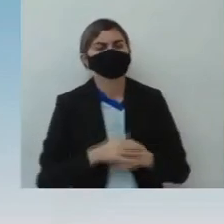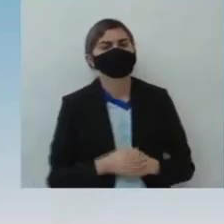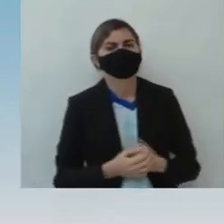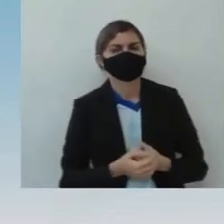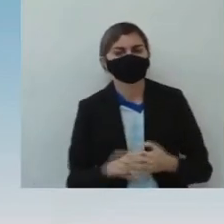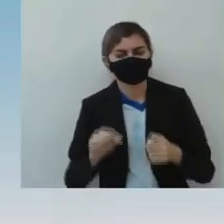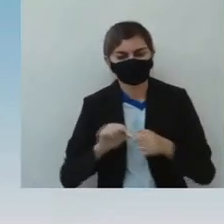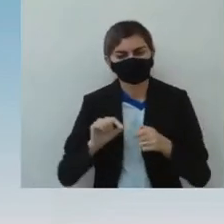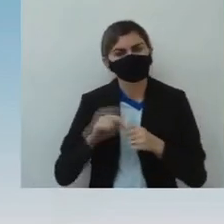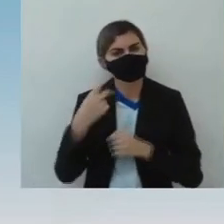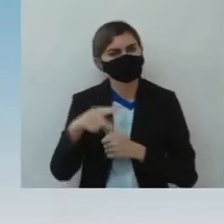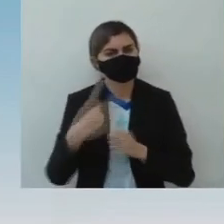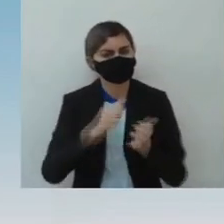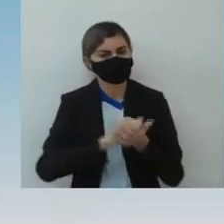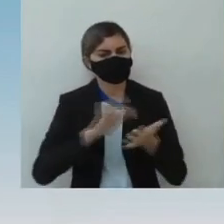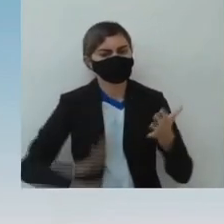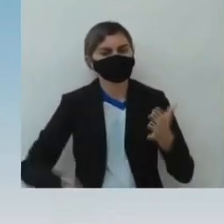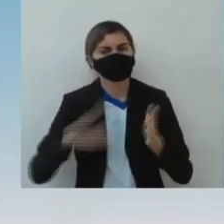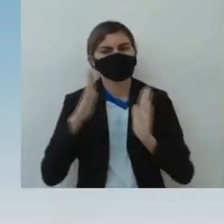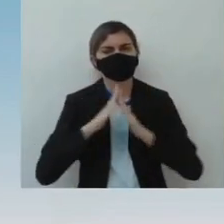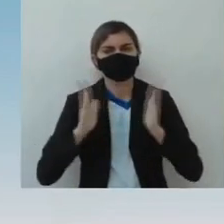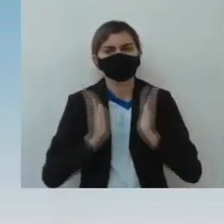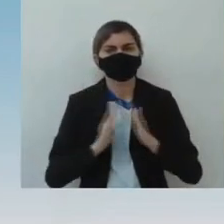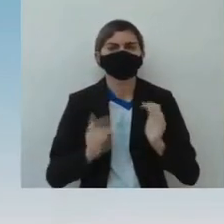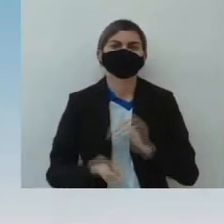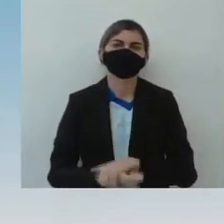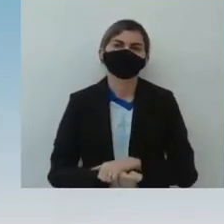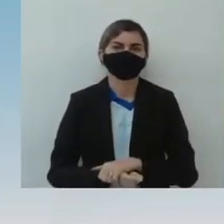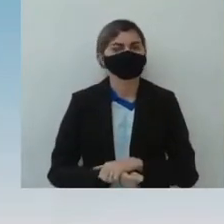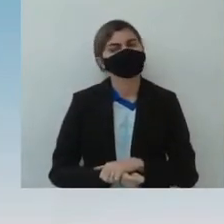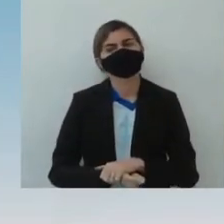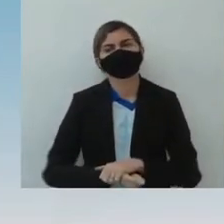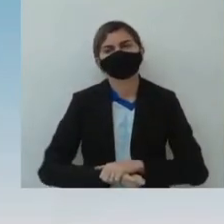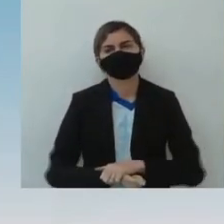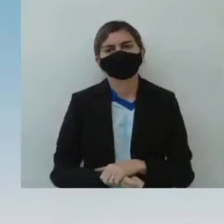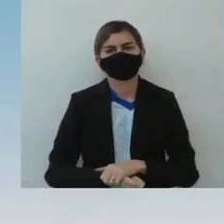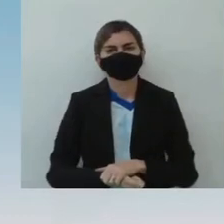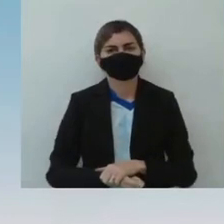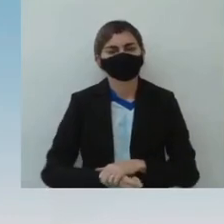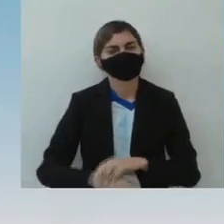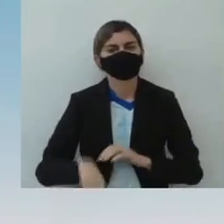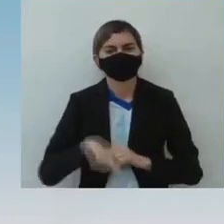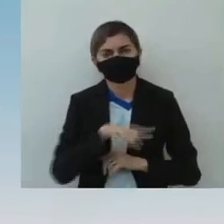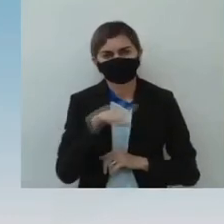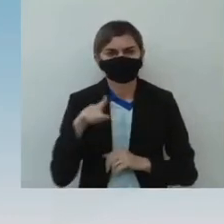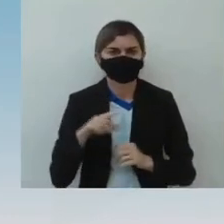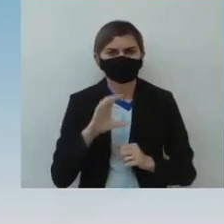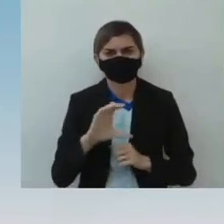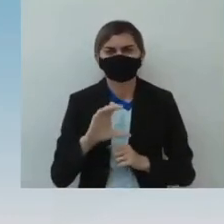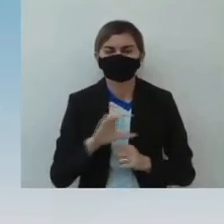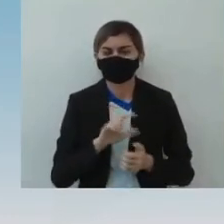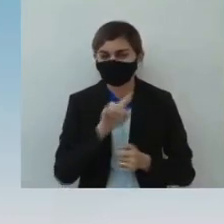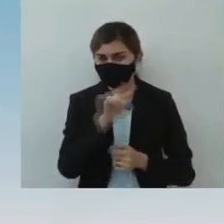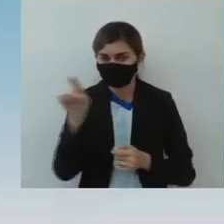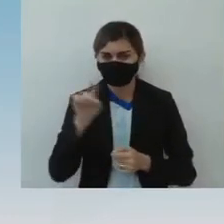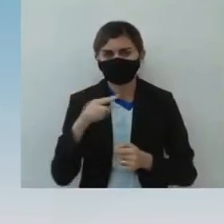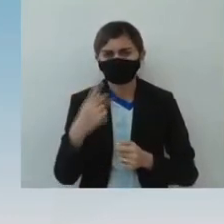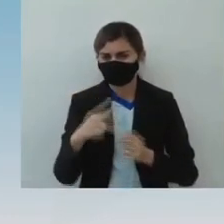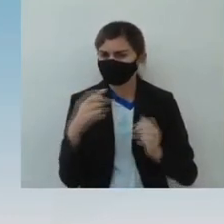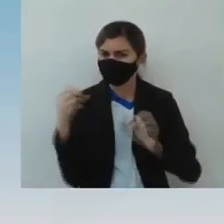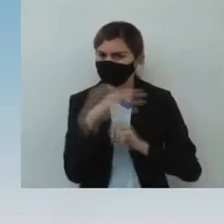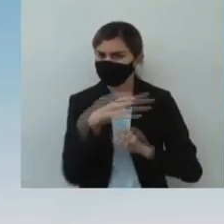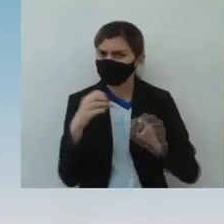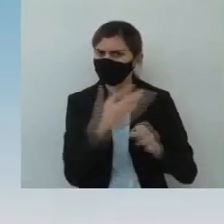passa a sua tarefa de casa era assim Gol tia classes letra 6wa as